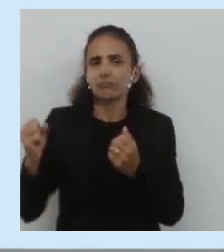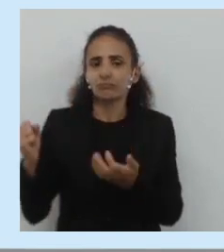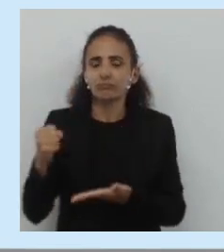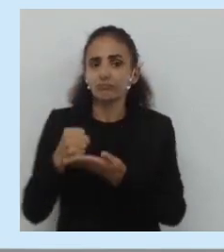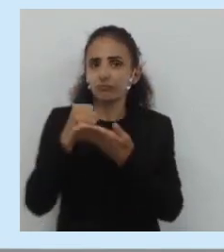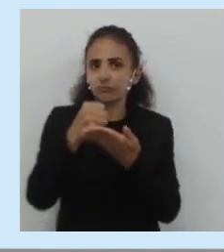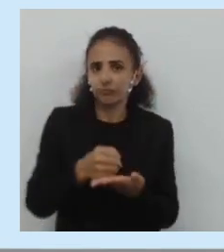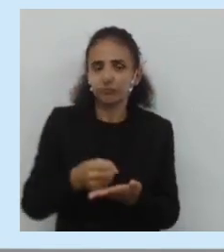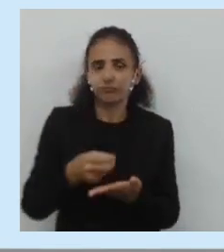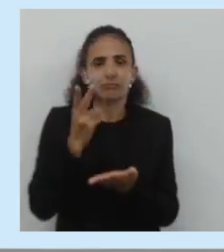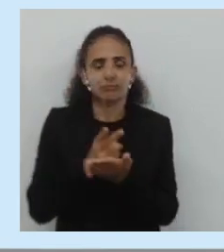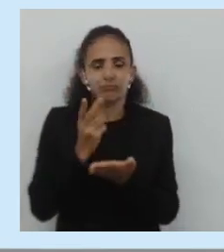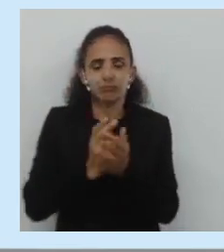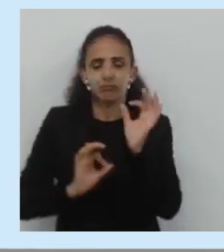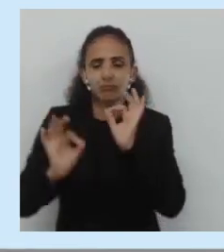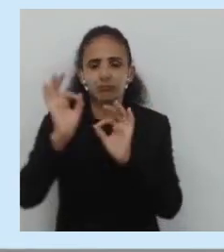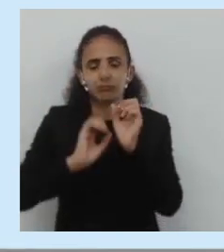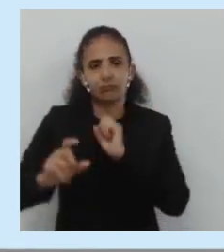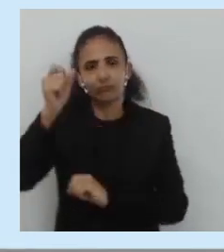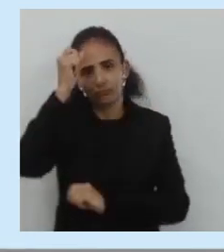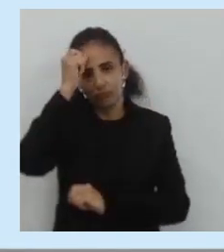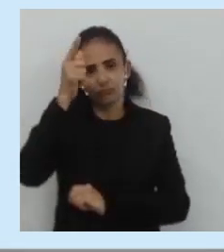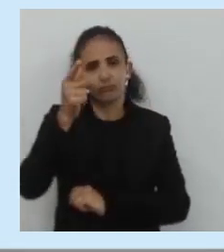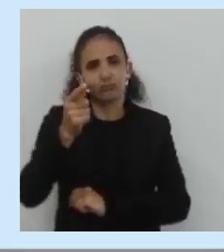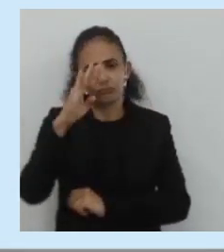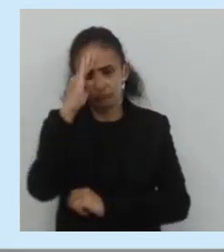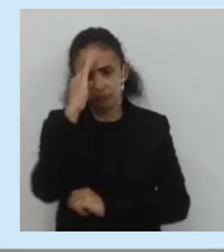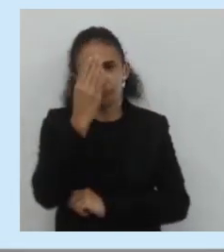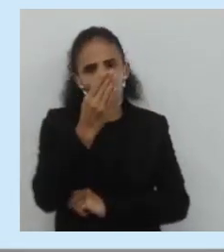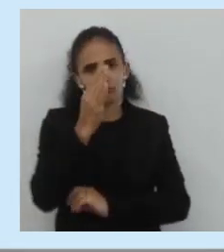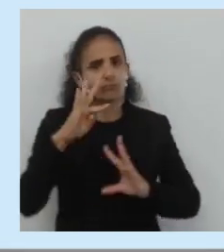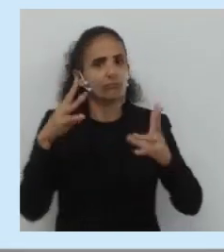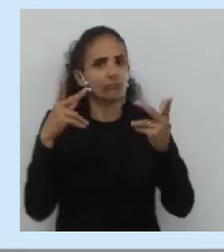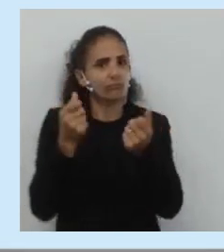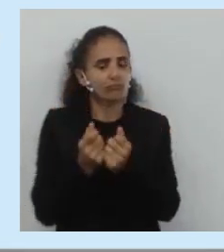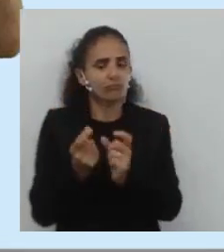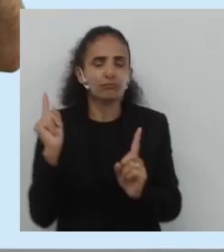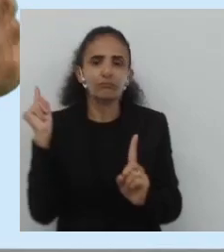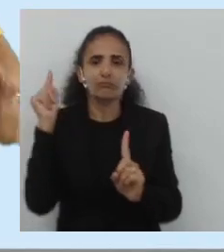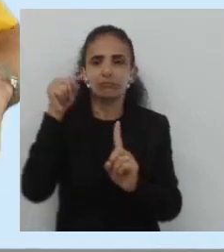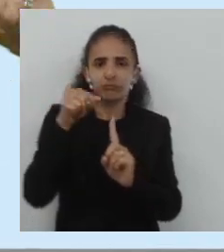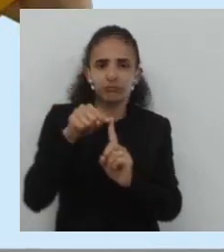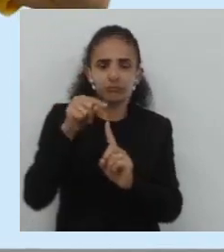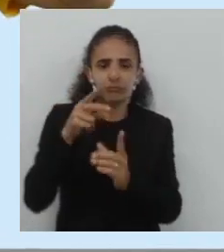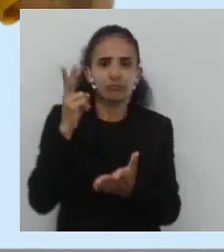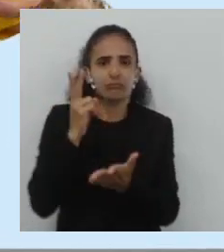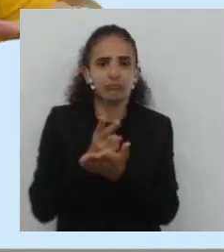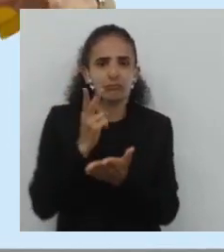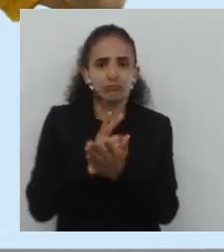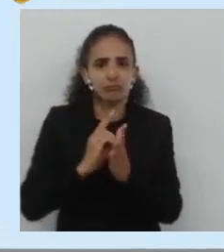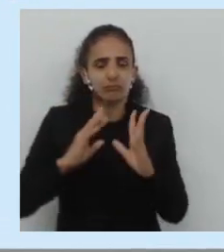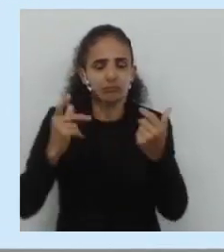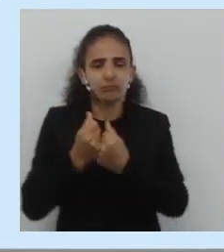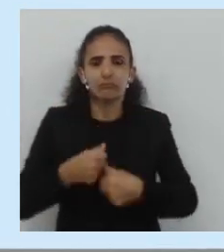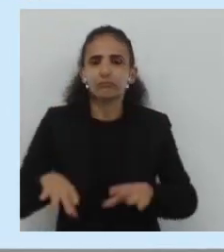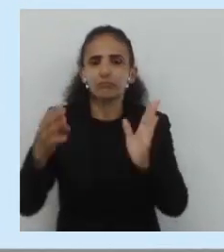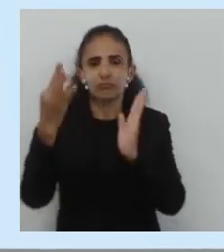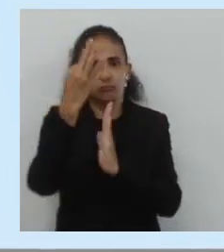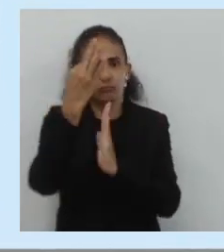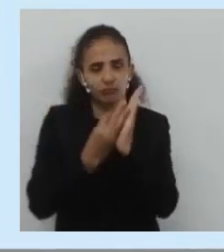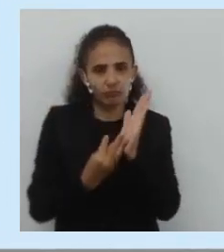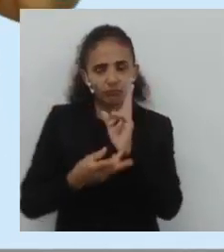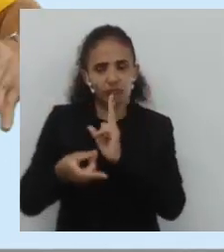ajuda muito a quê? A retirar a ideia central, a vocês observarem a ideia central daquele